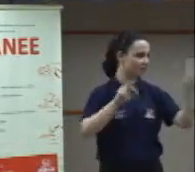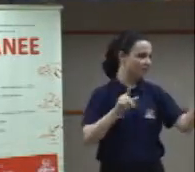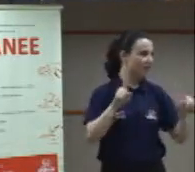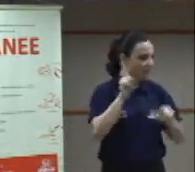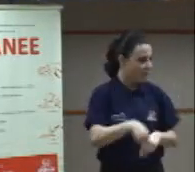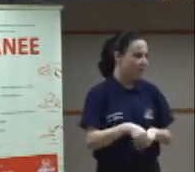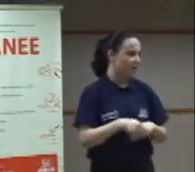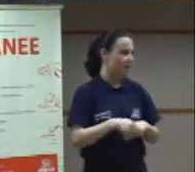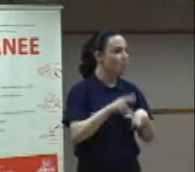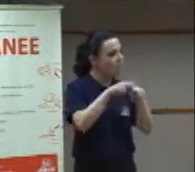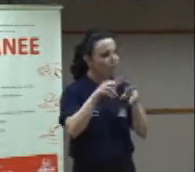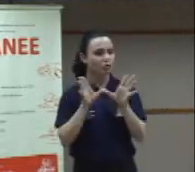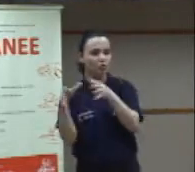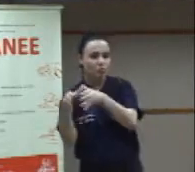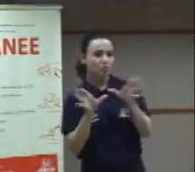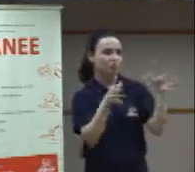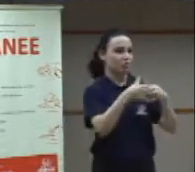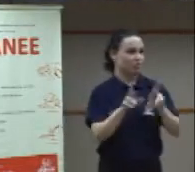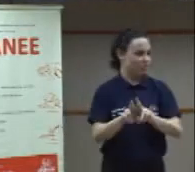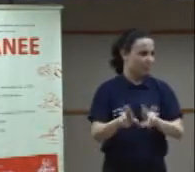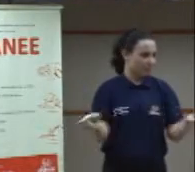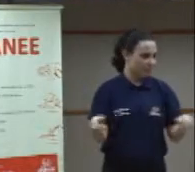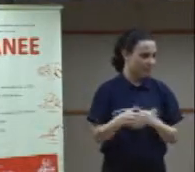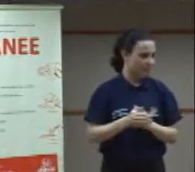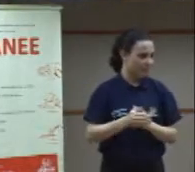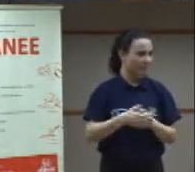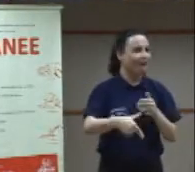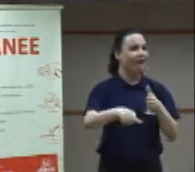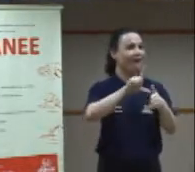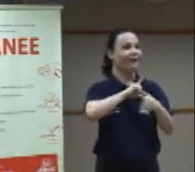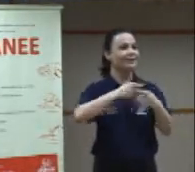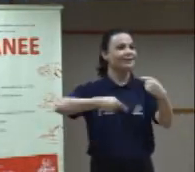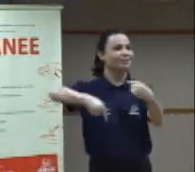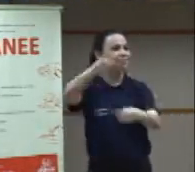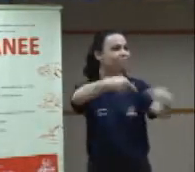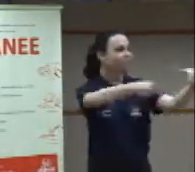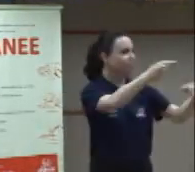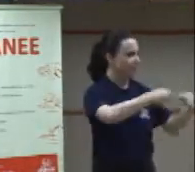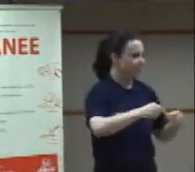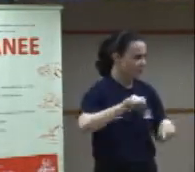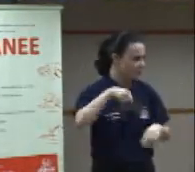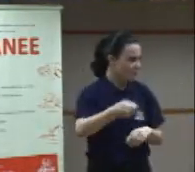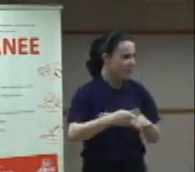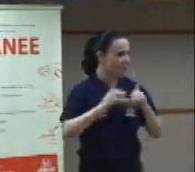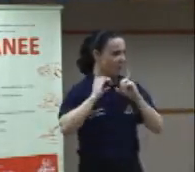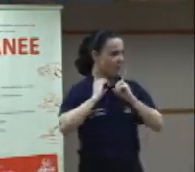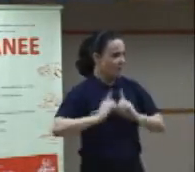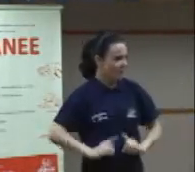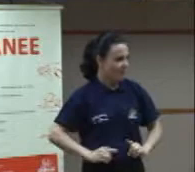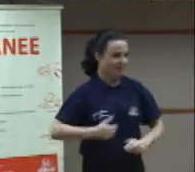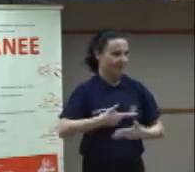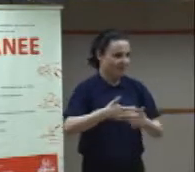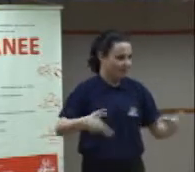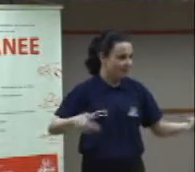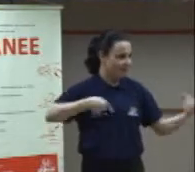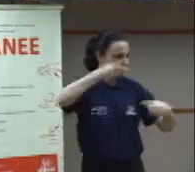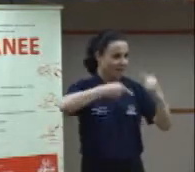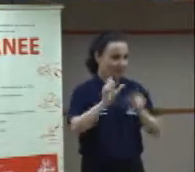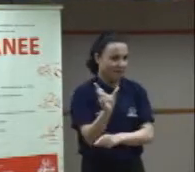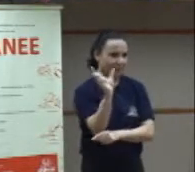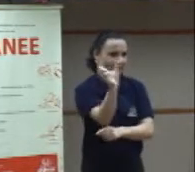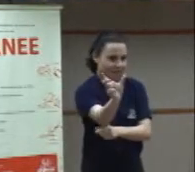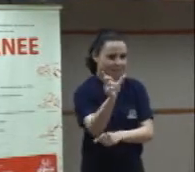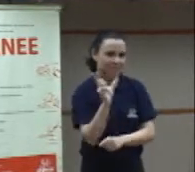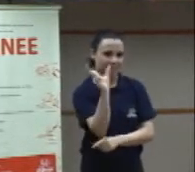de relacionamento, de compreensão, de aceitação entre surdos e ouvintes,